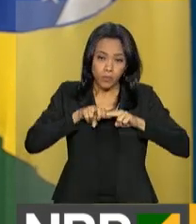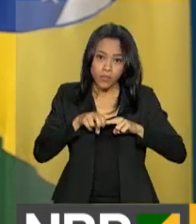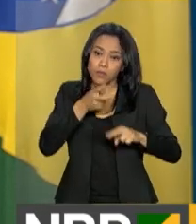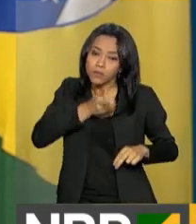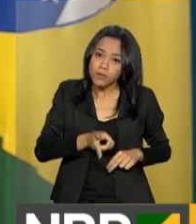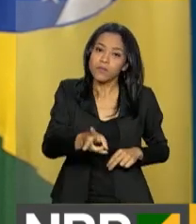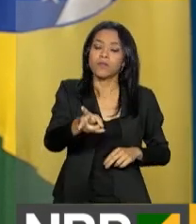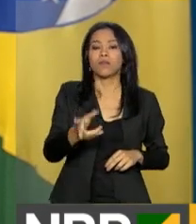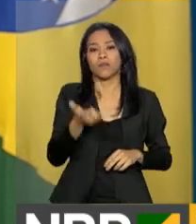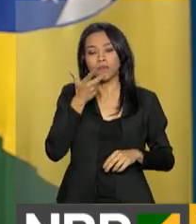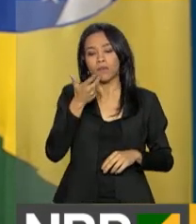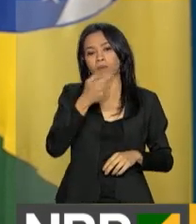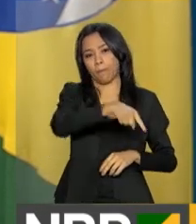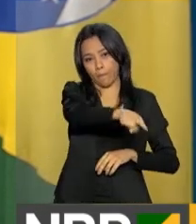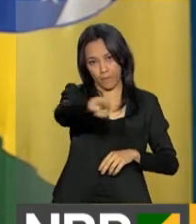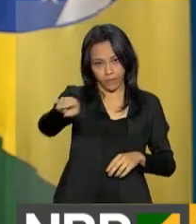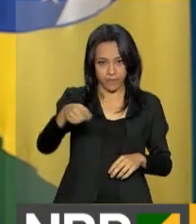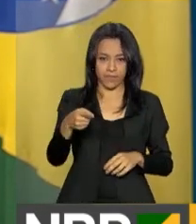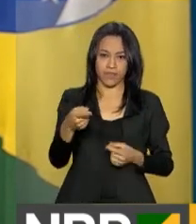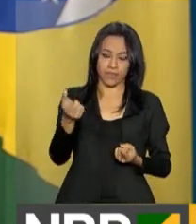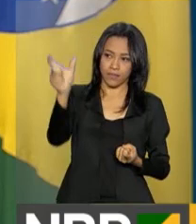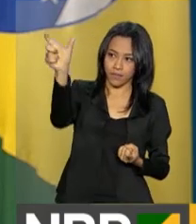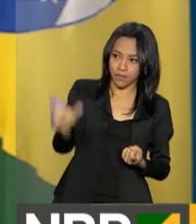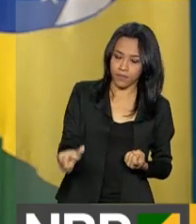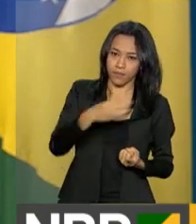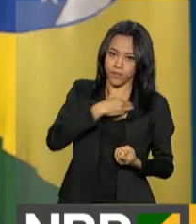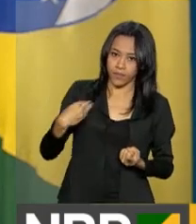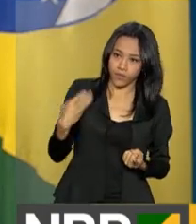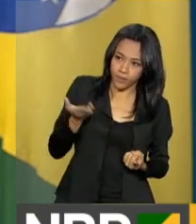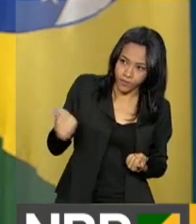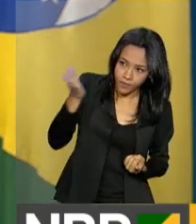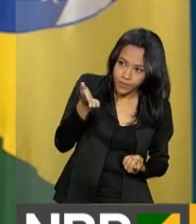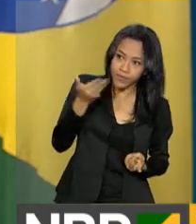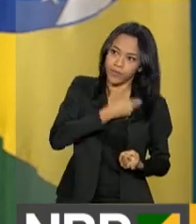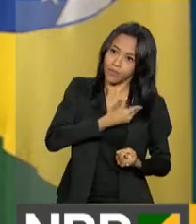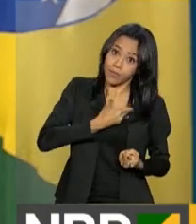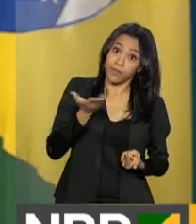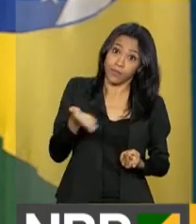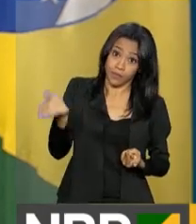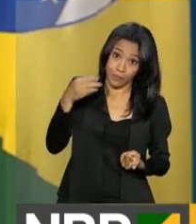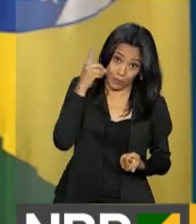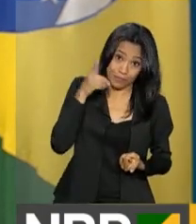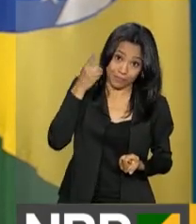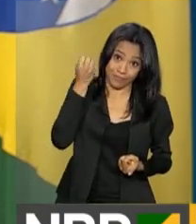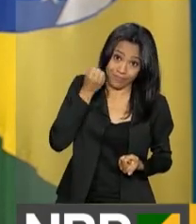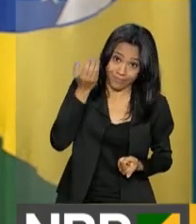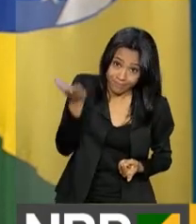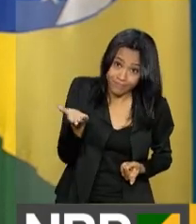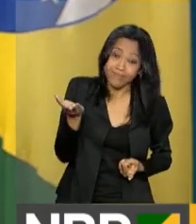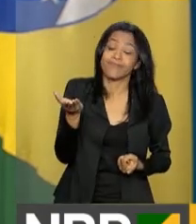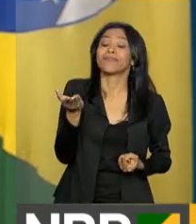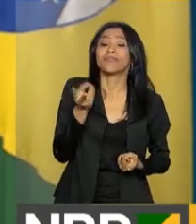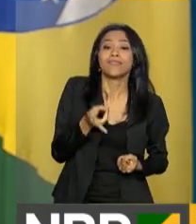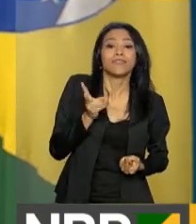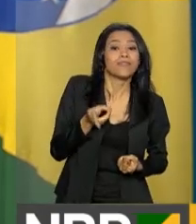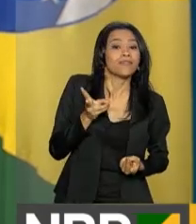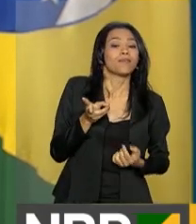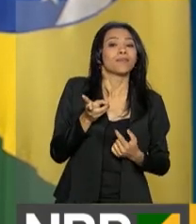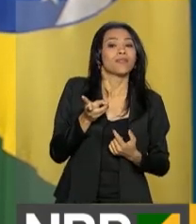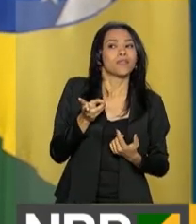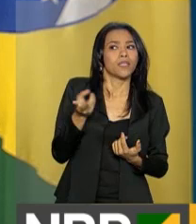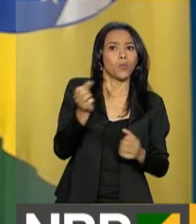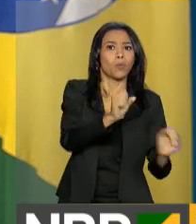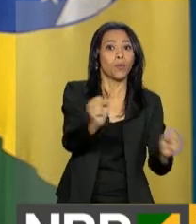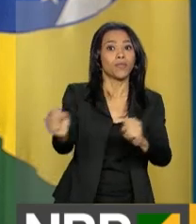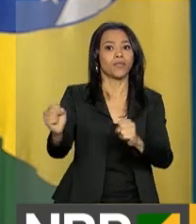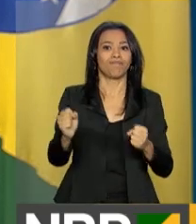digo ministro os meus amigos meus amigos do parlamento a quem tanto convenhamos o poder